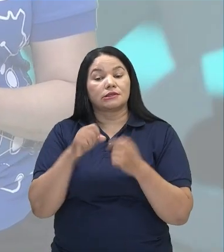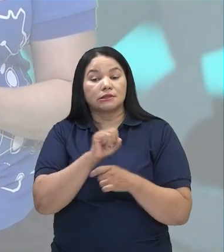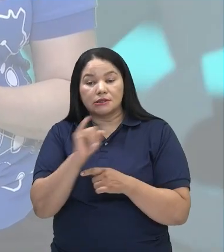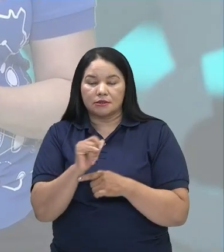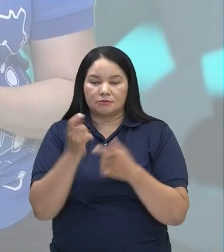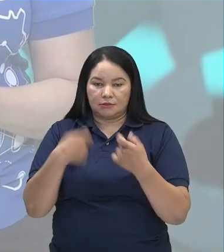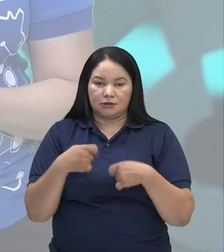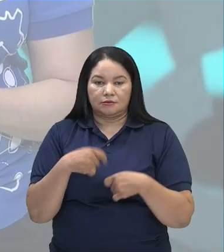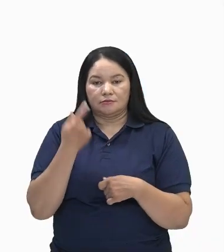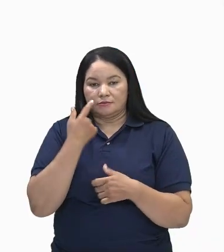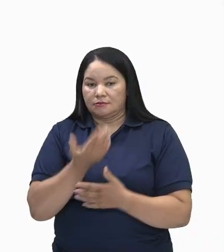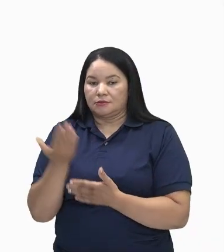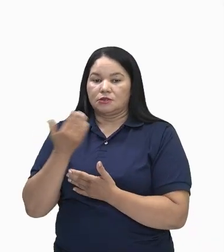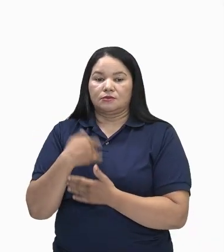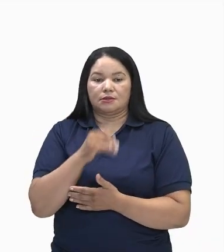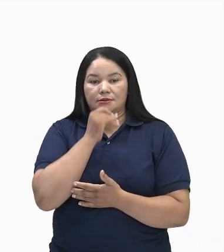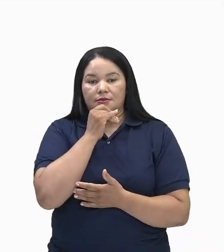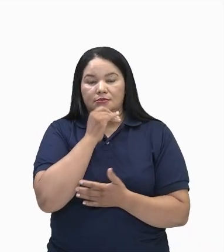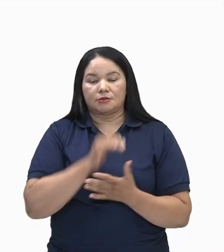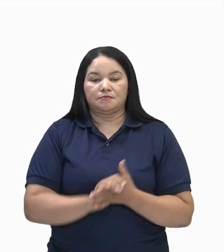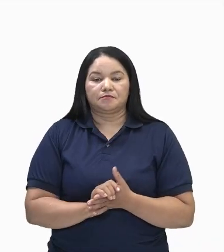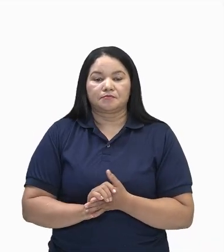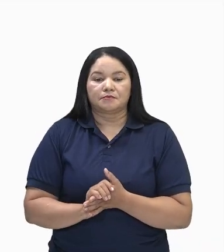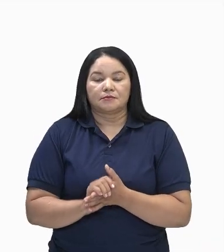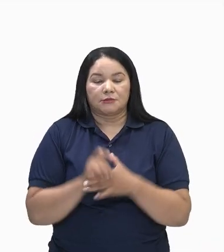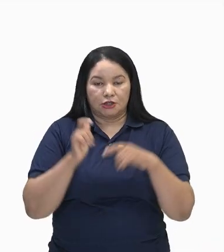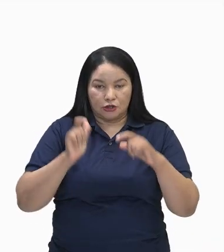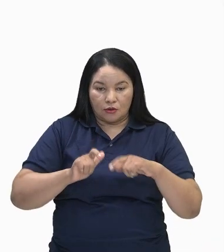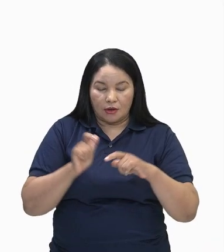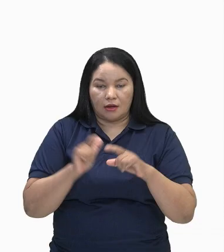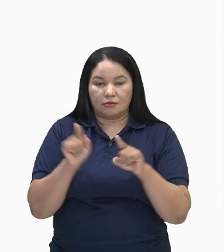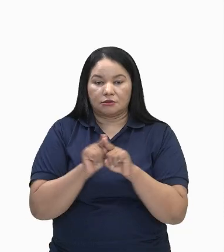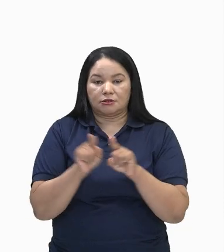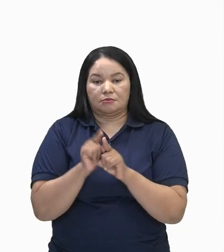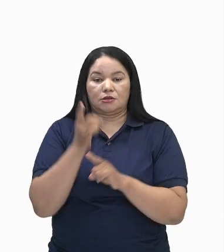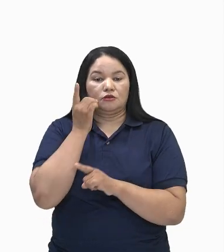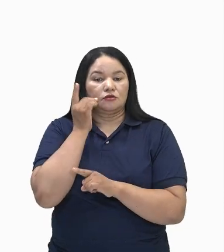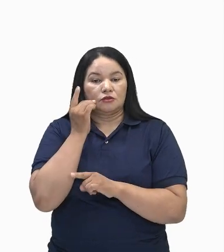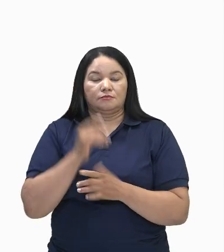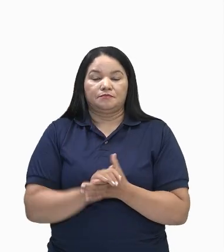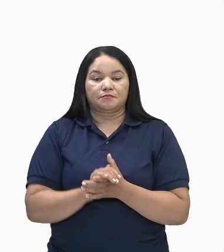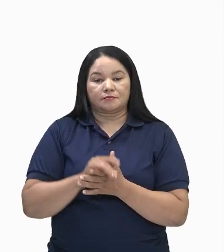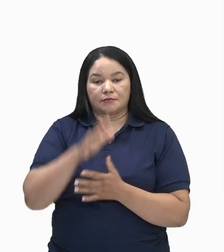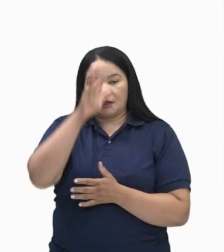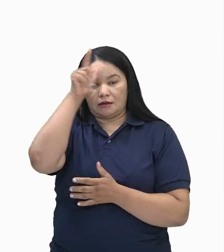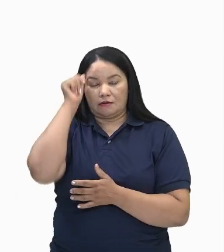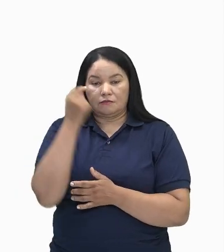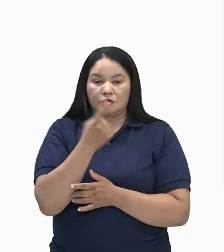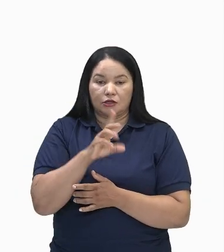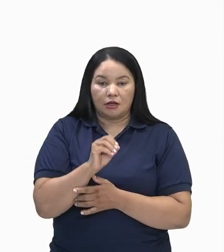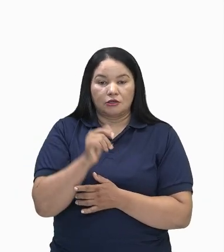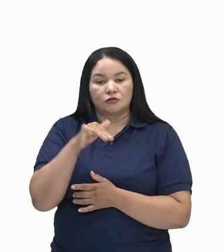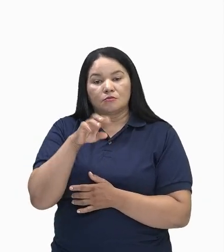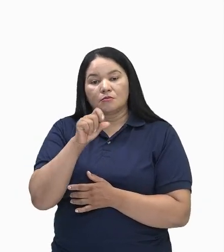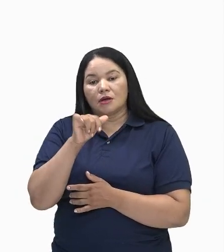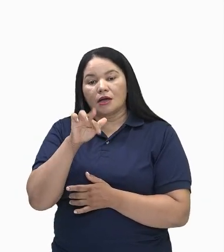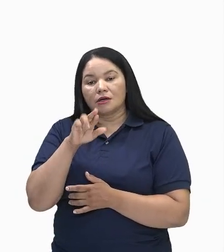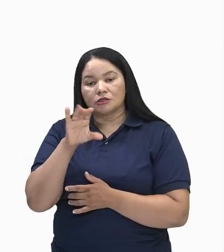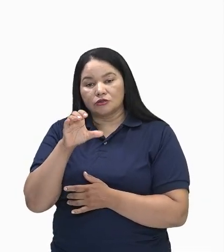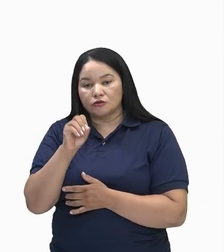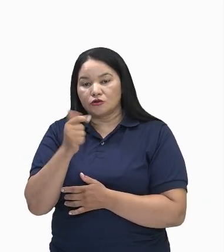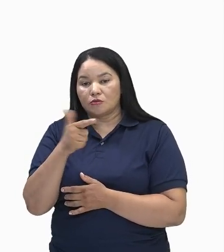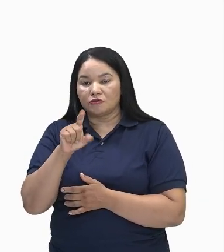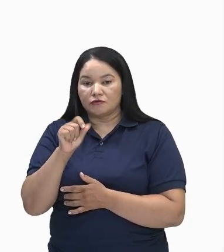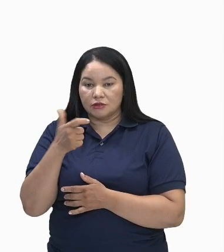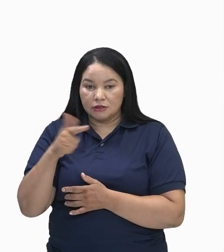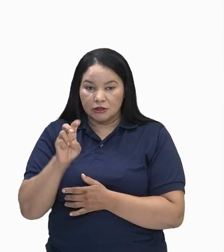para o exemplo aqui do local e data, né, Manaus, 10 de março de 2025.